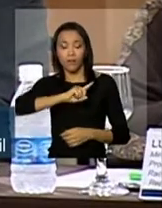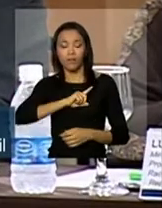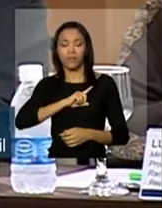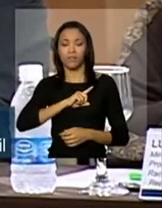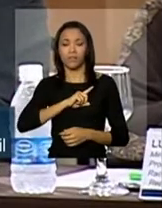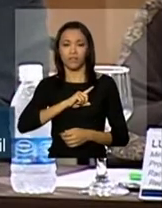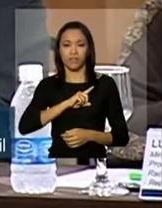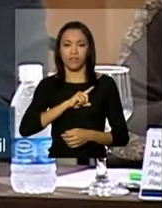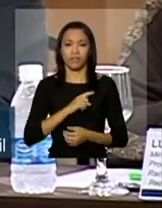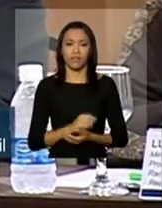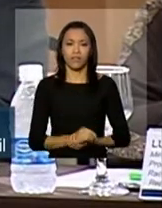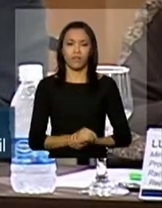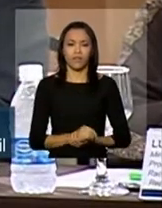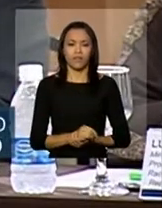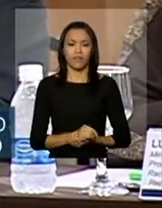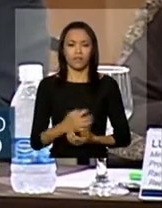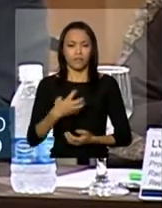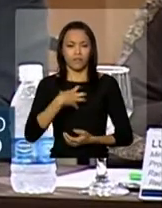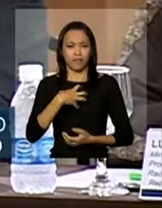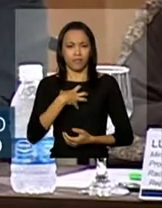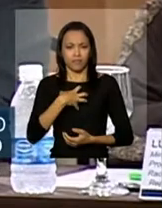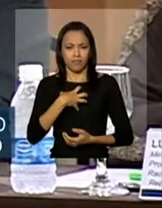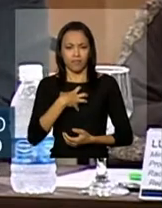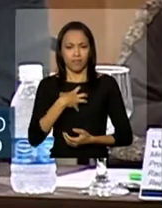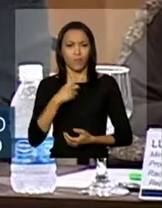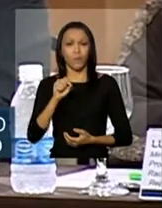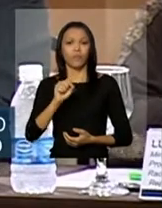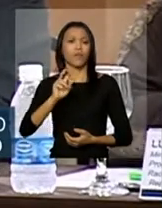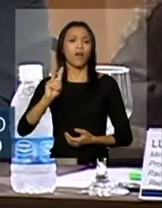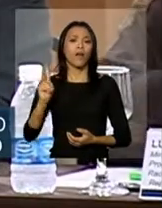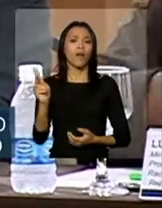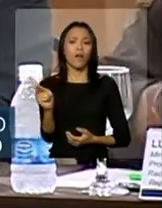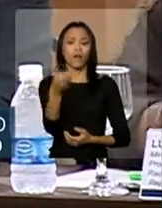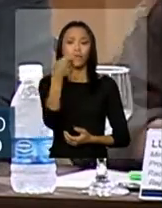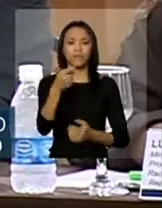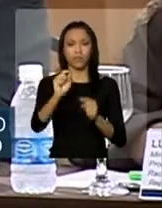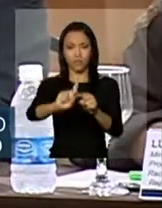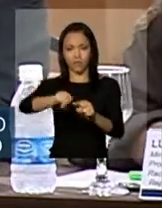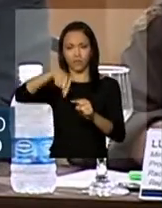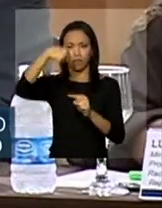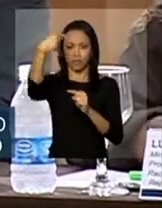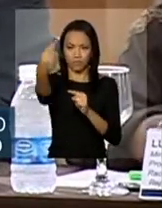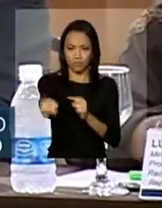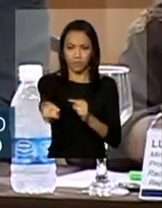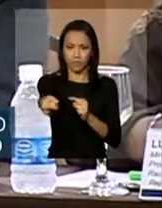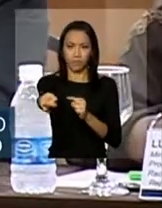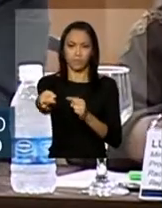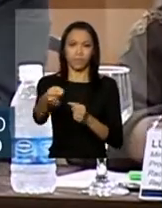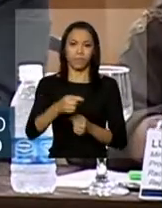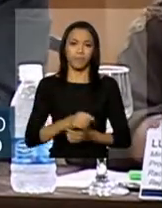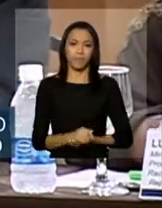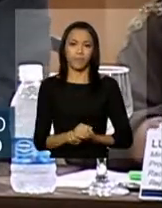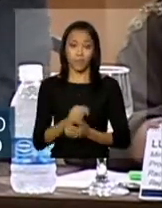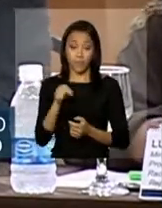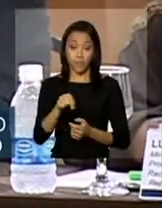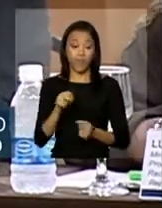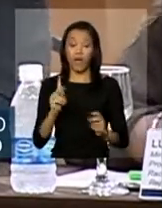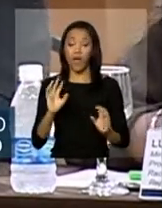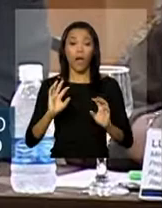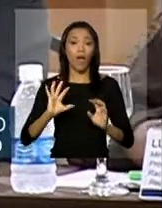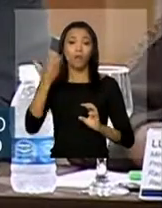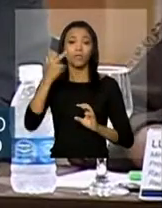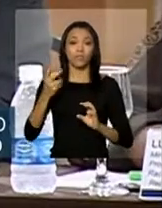também muito otimistas do que vai acontecer com o resultado deste processo de